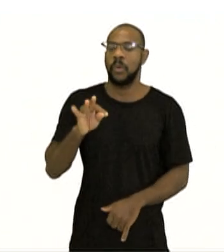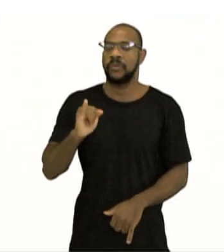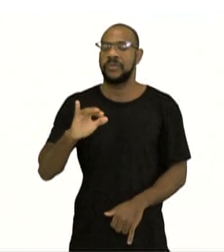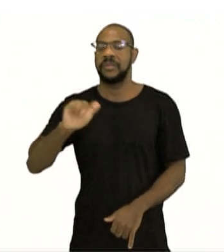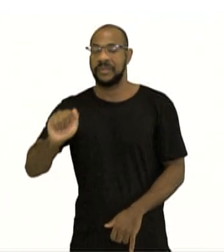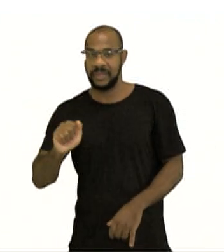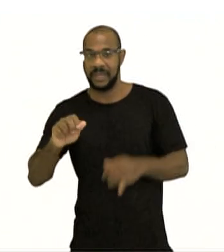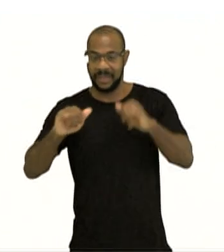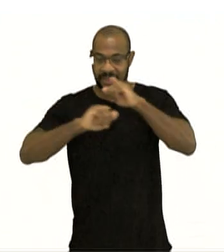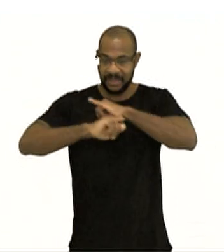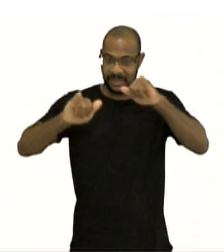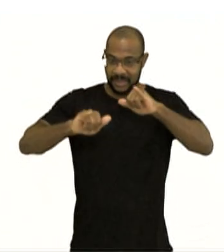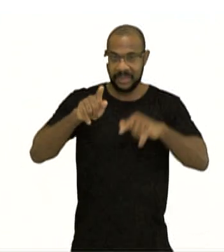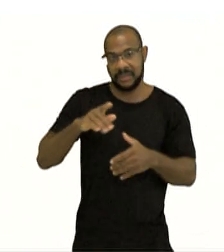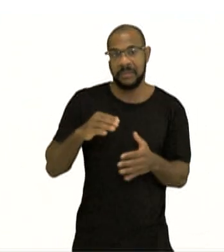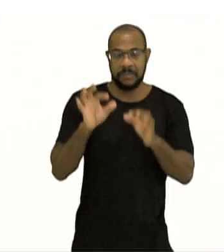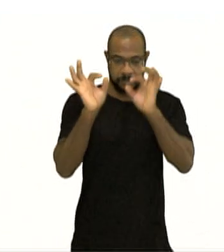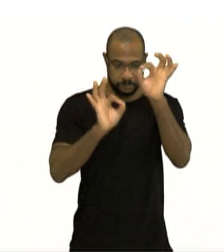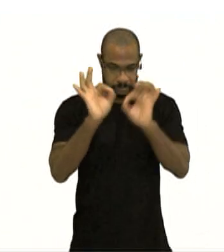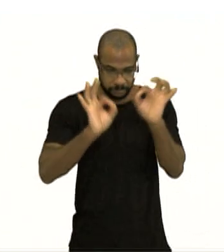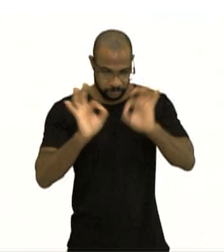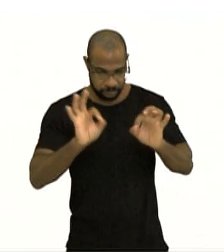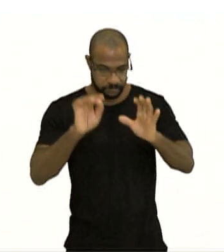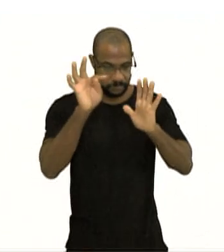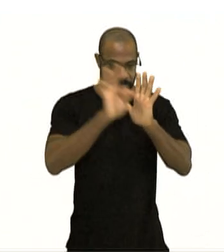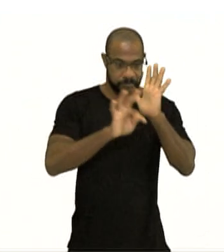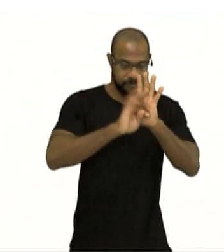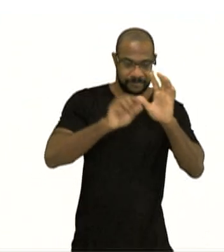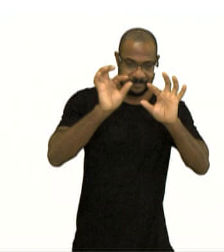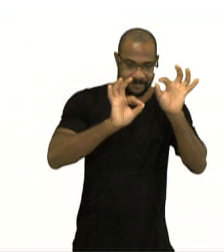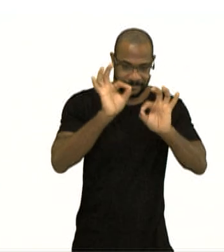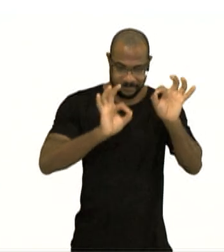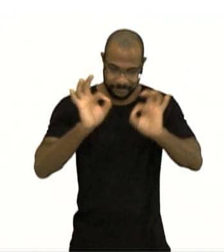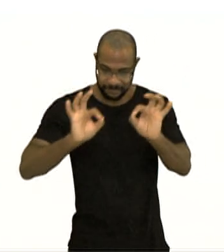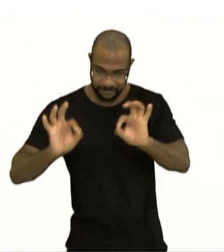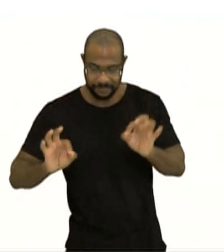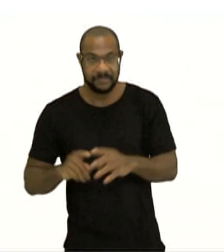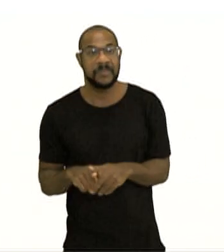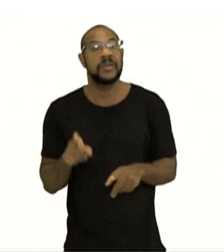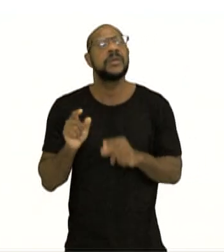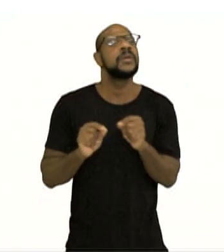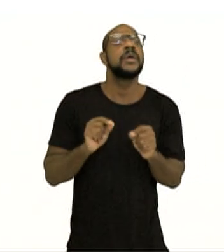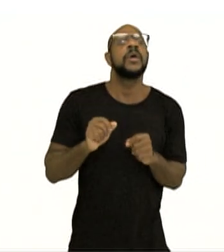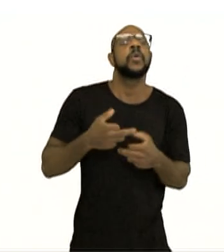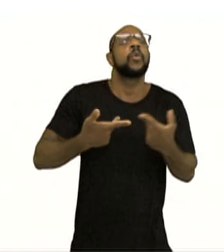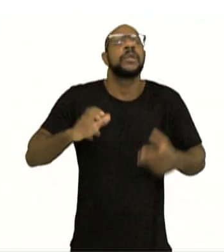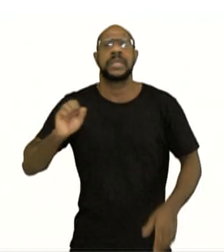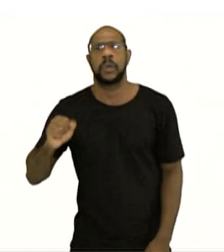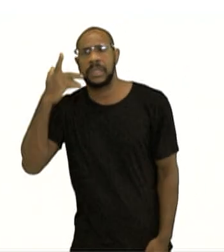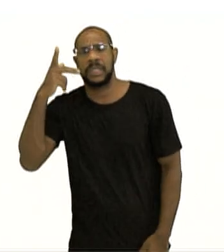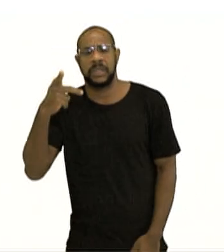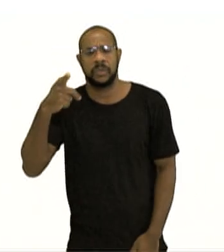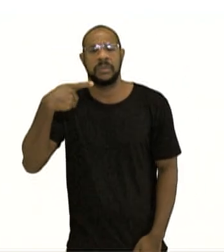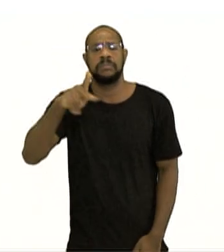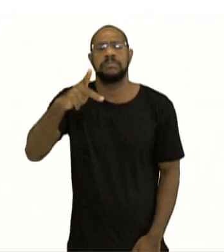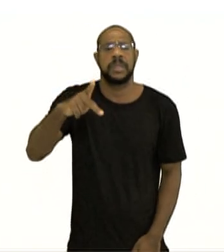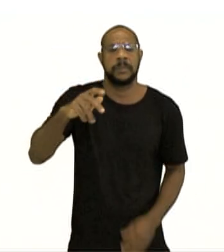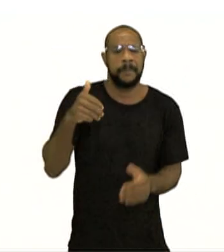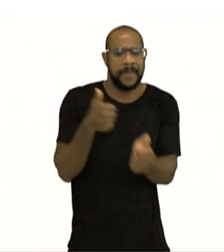né? Põe o título direitinho, né? Uma notícia de algo que aconteceu no seu bairro.